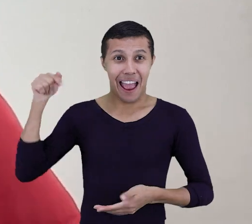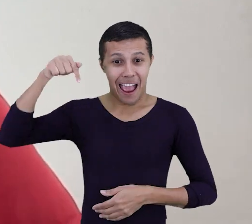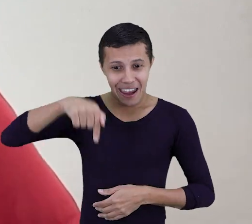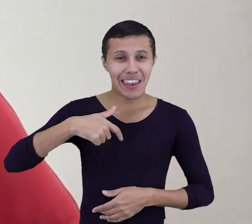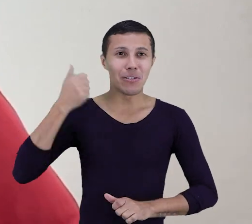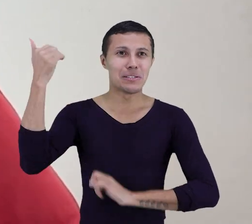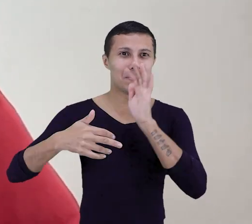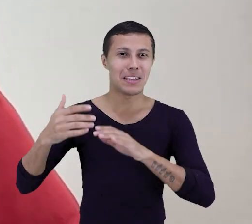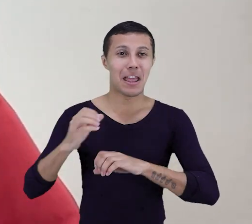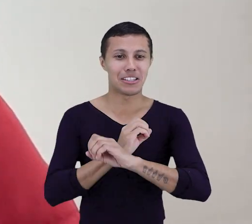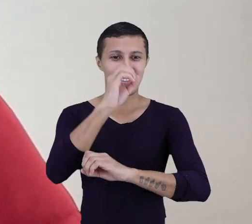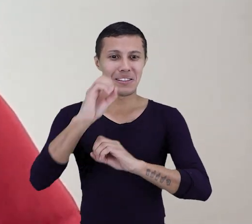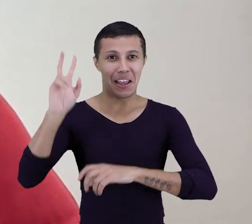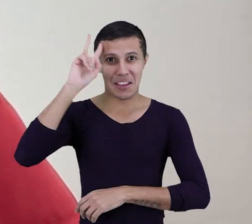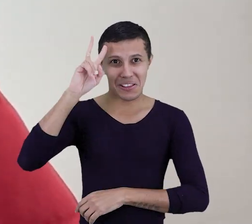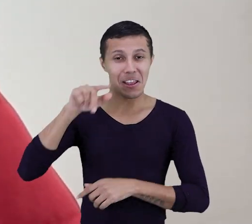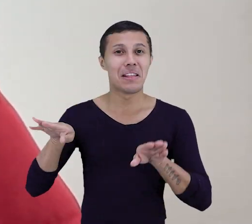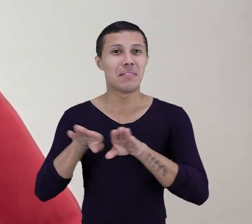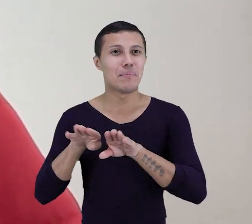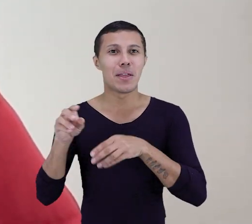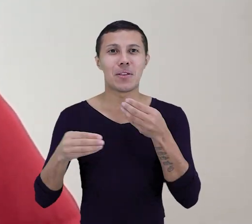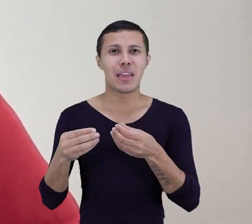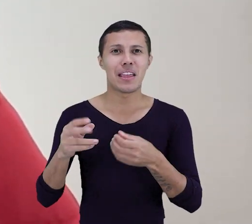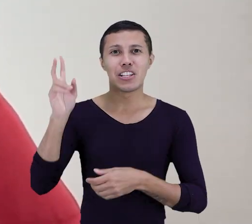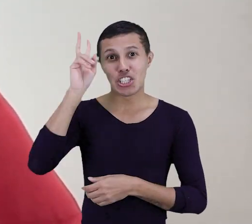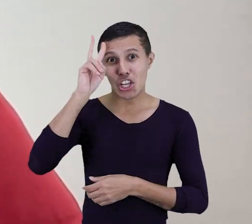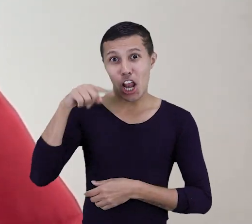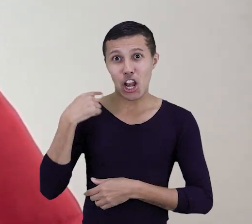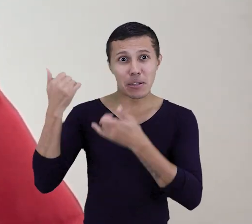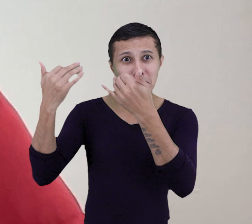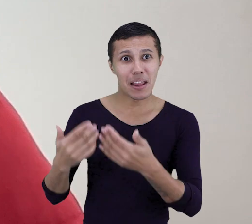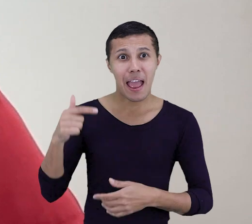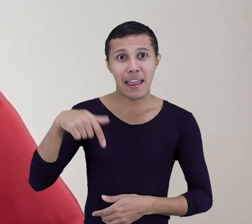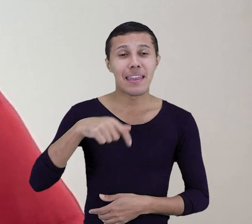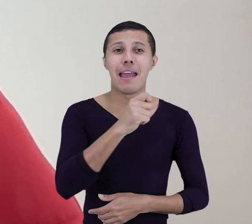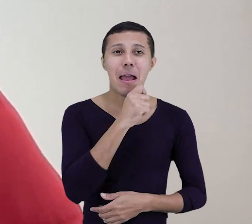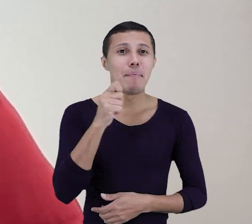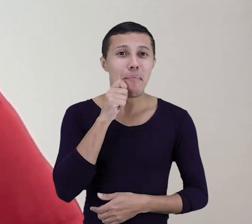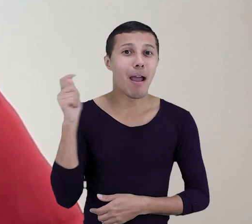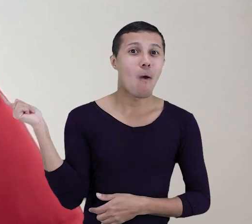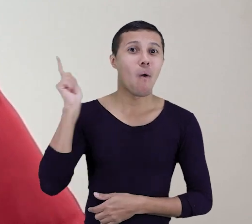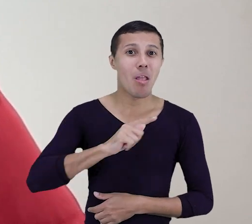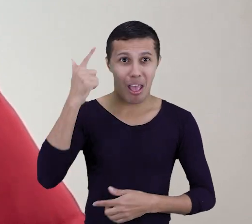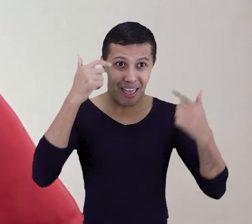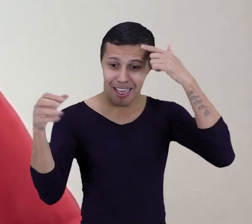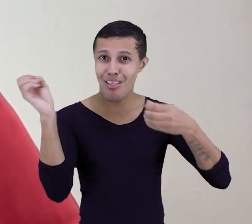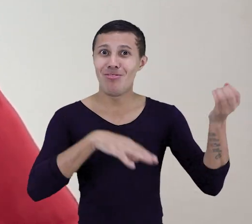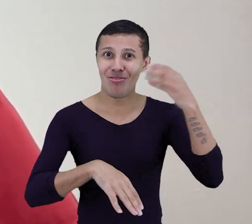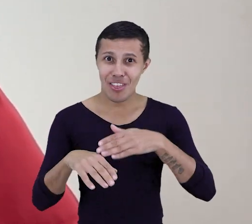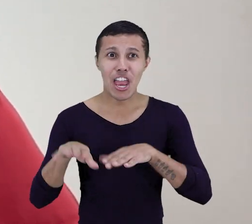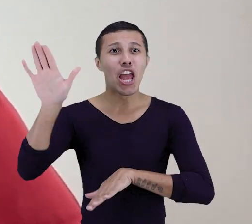pouquinho a história da Dragaty, compartilhar um pouquinho da nossa história, em que sim, o Amapá ele consegue fazer inovação. E eu